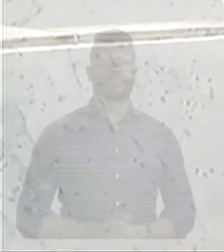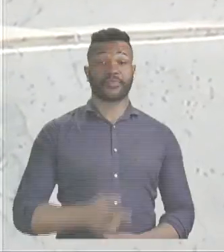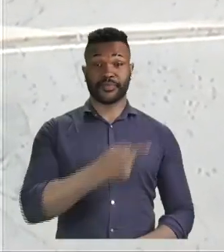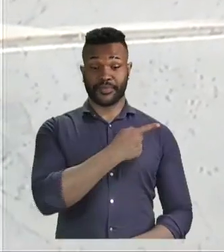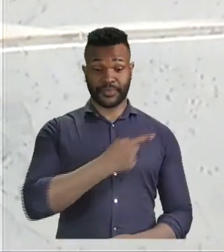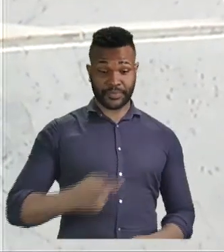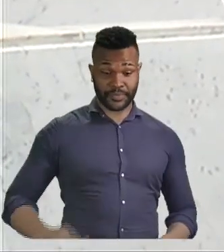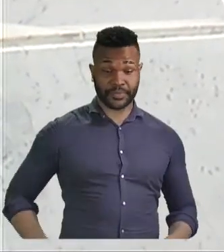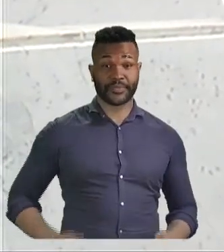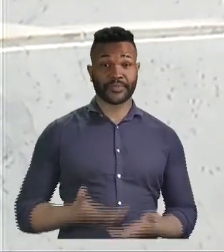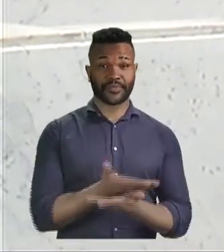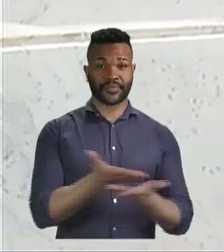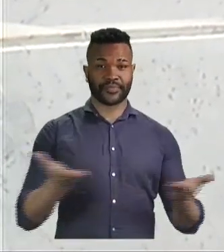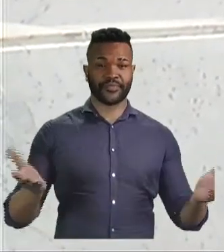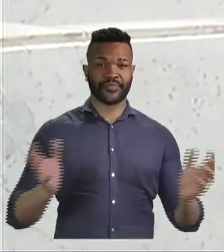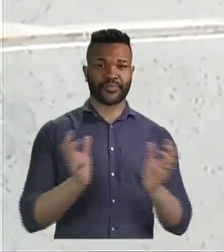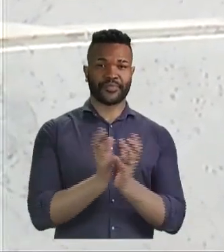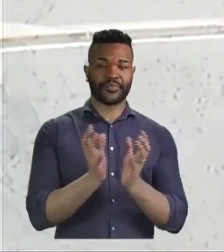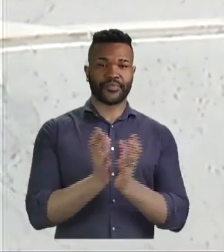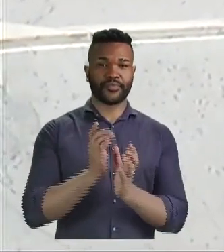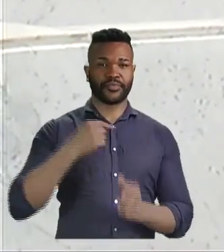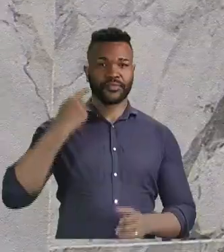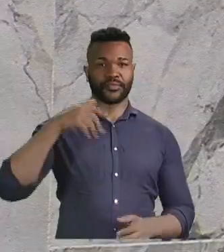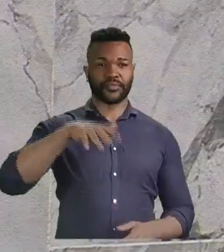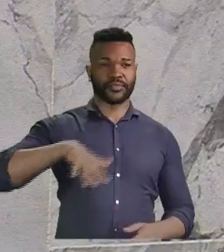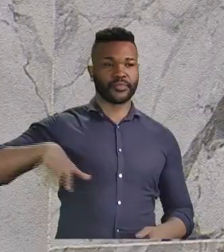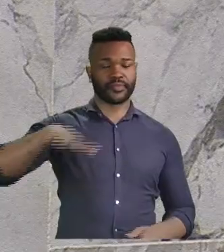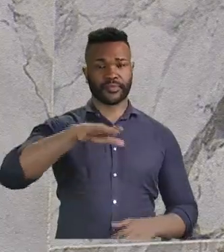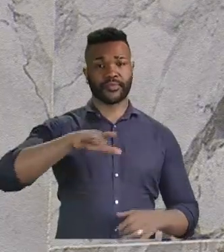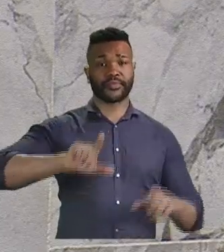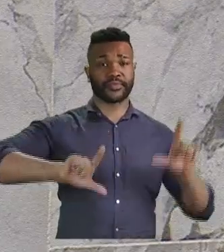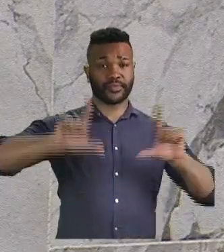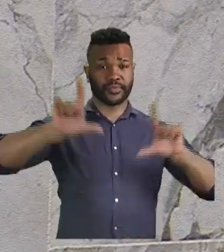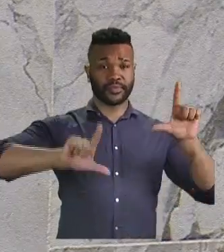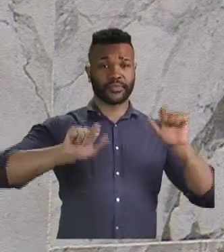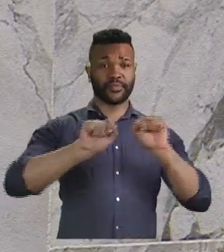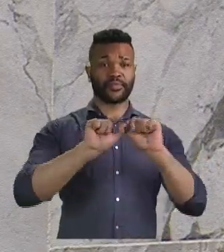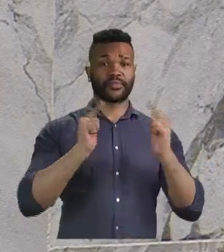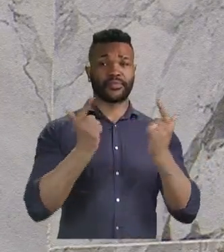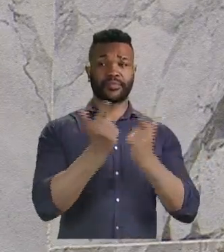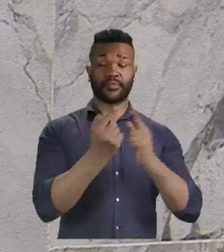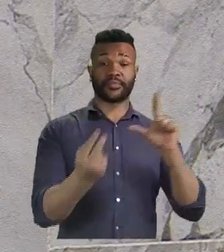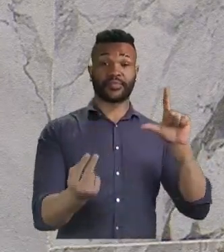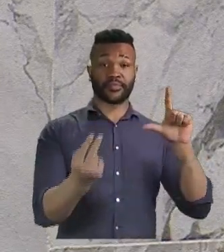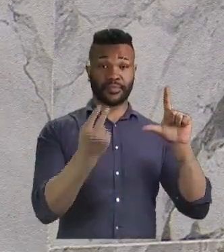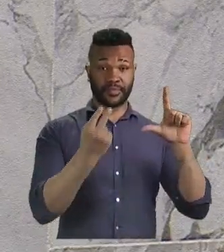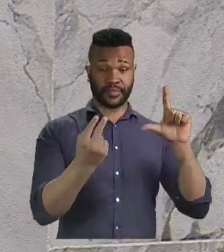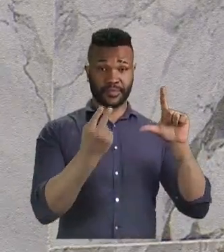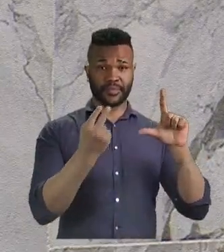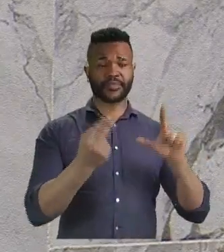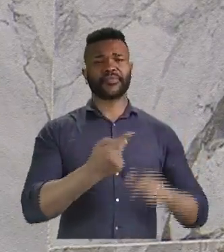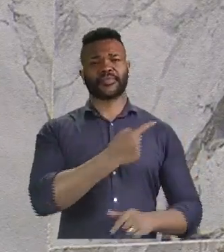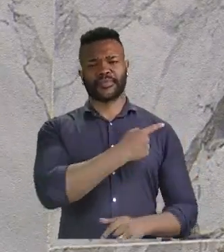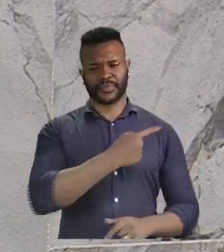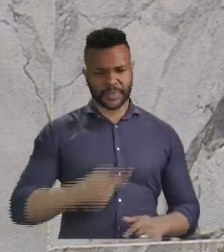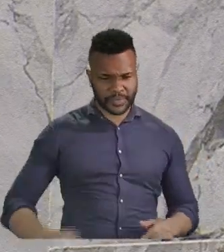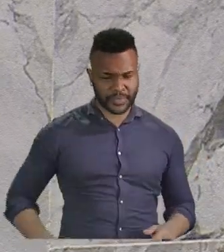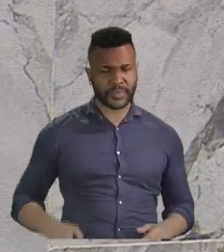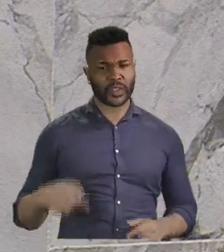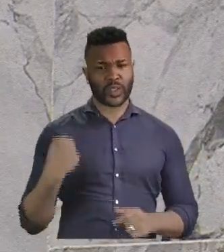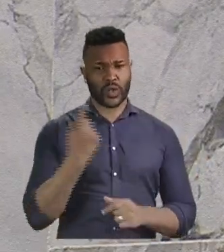Senhor presidente, senhores deputados, a todos que nos assistem pela TV Assembleia. Senhor presidente,